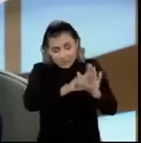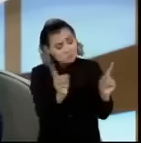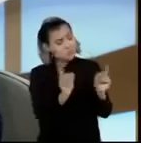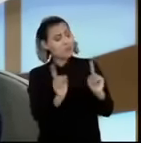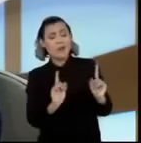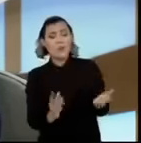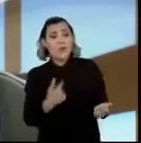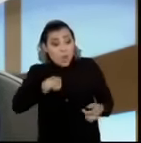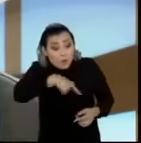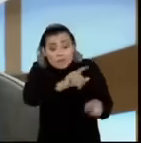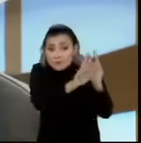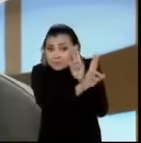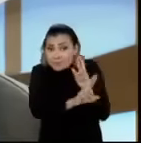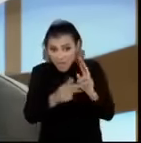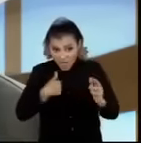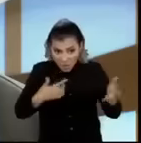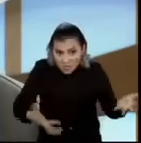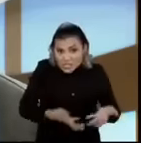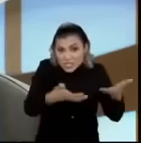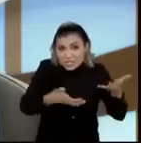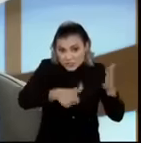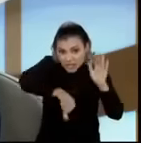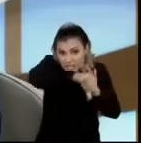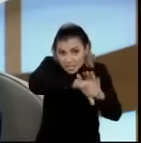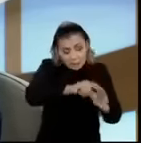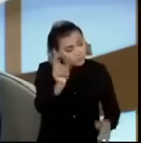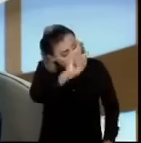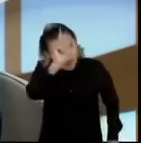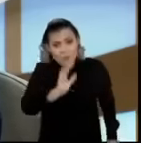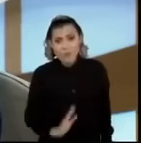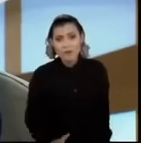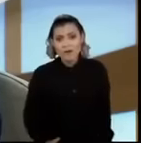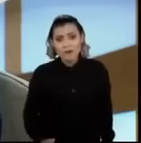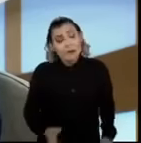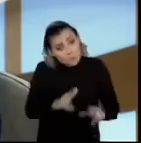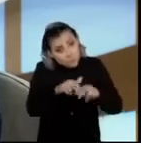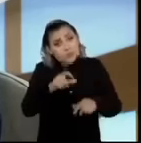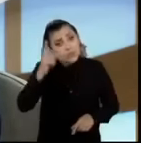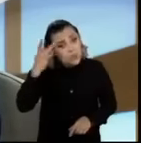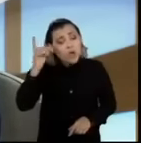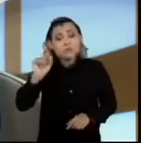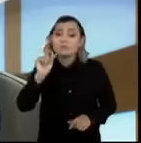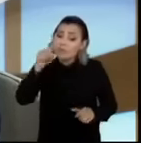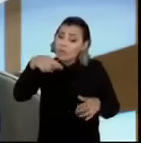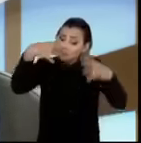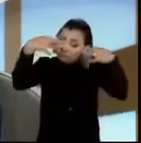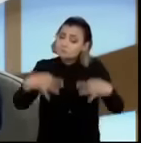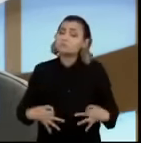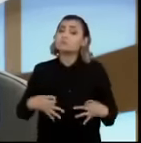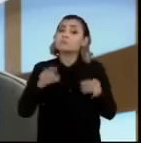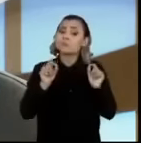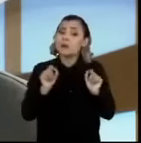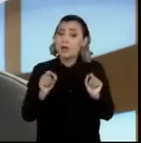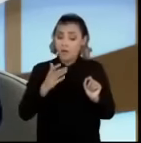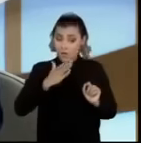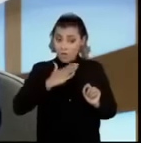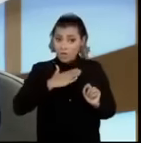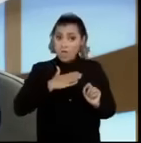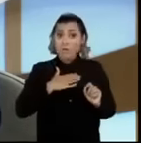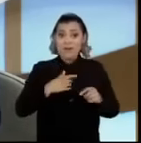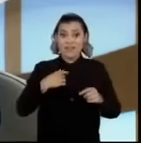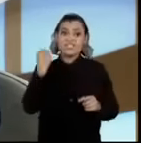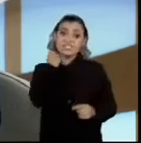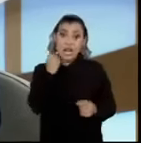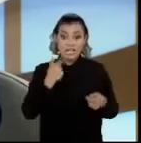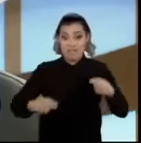ilegal. Não incentivei nada de ilegal. Agora, acho que é absolutamente compreensível e desejável que numa situação tensa como essa